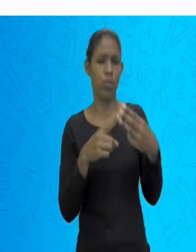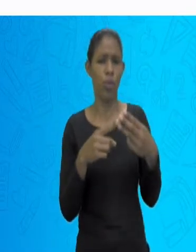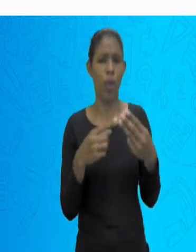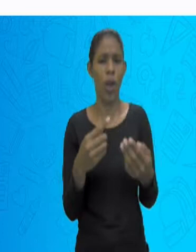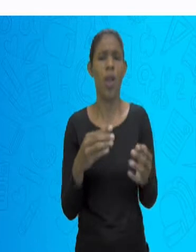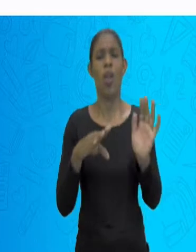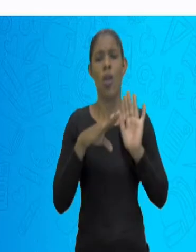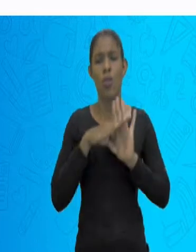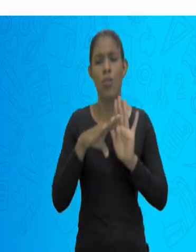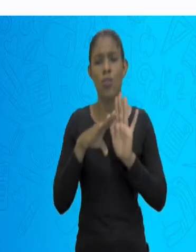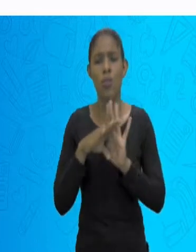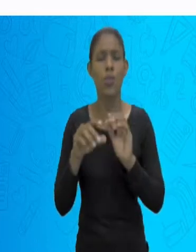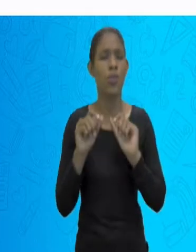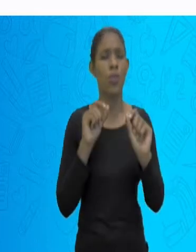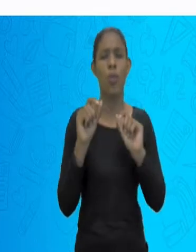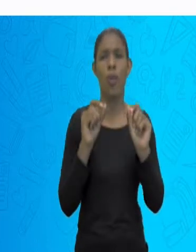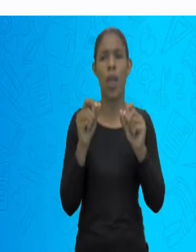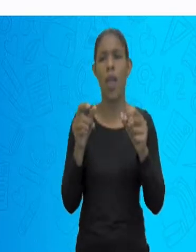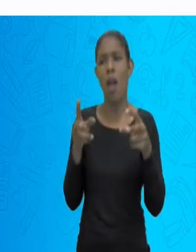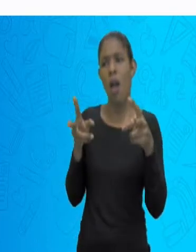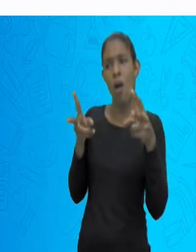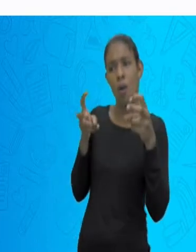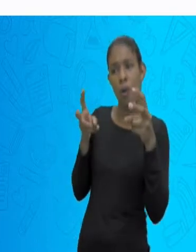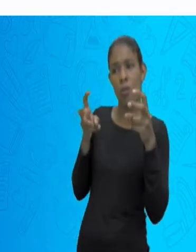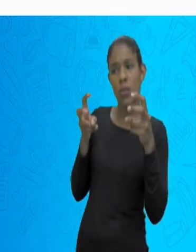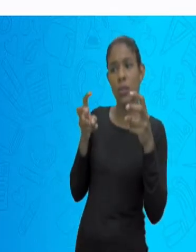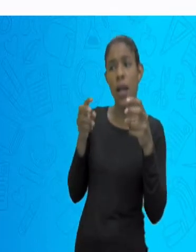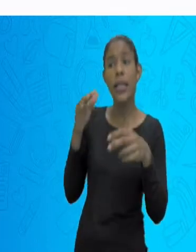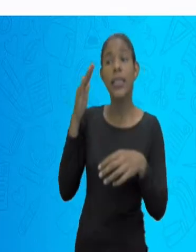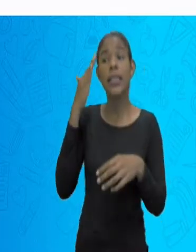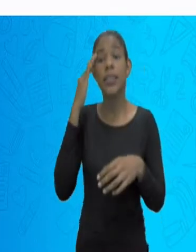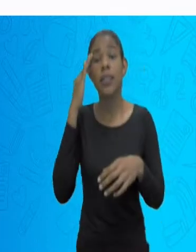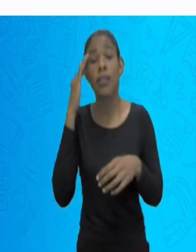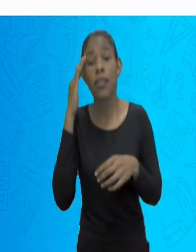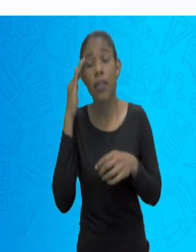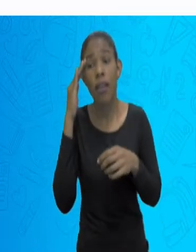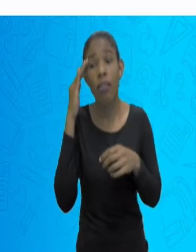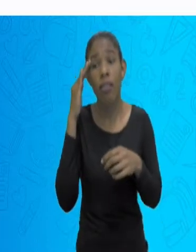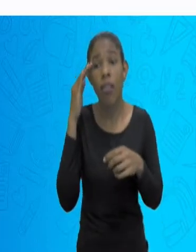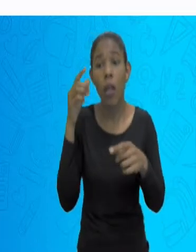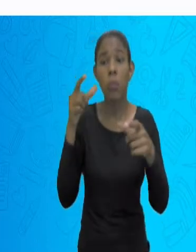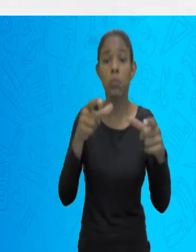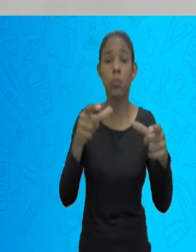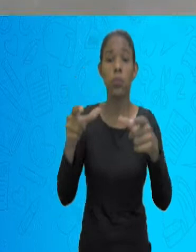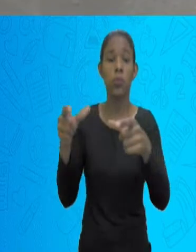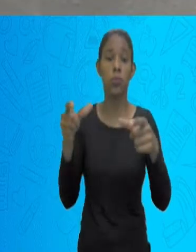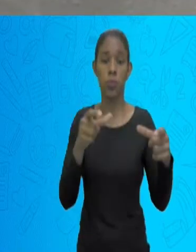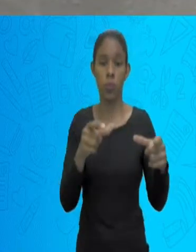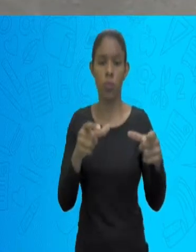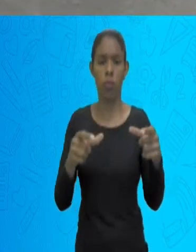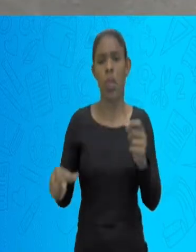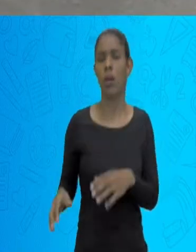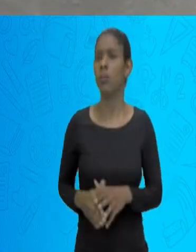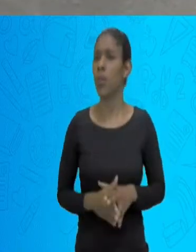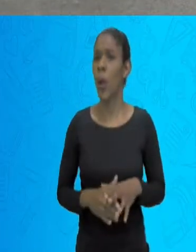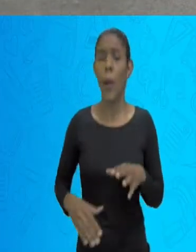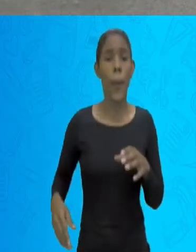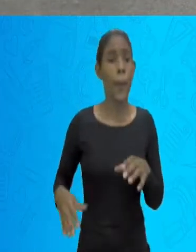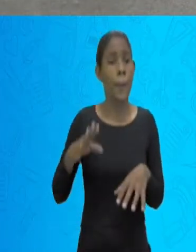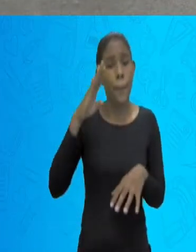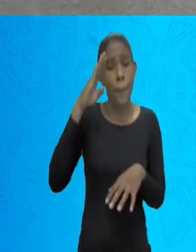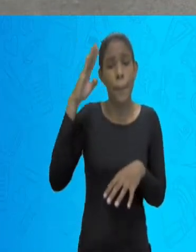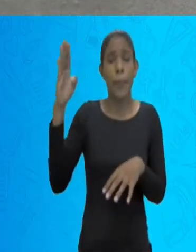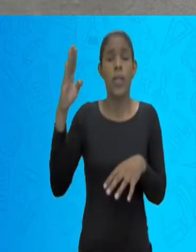Um dos elementos mais importantes é a paisagem. Por que estudar sobre as paisagens? Para que entender